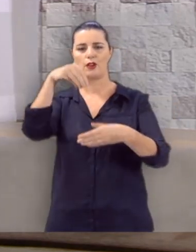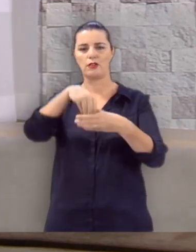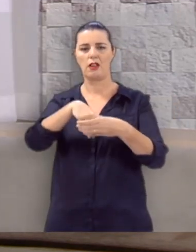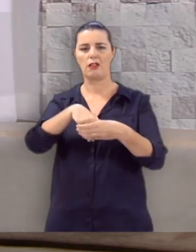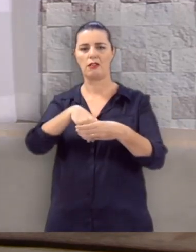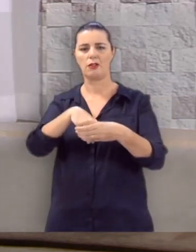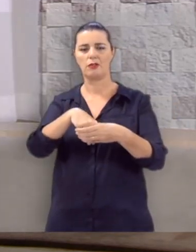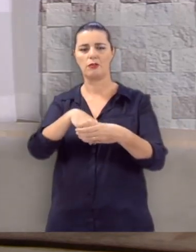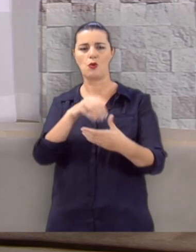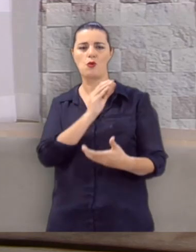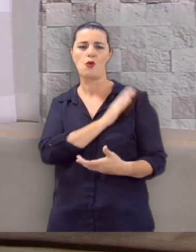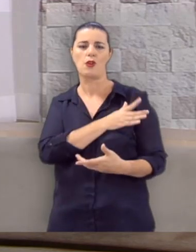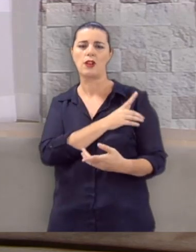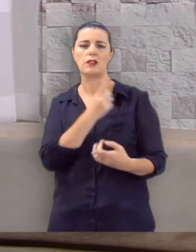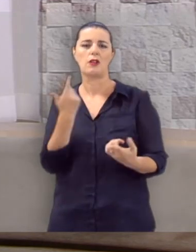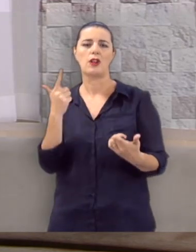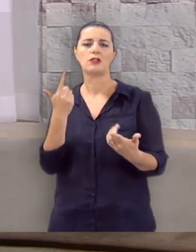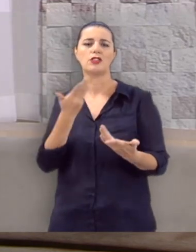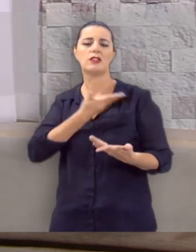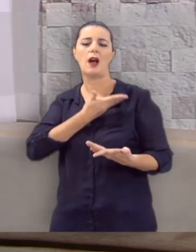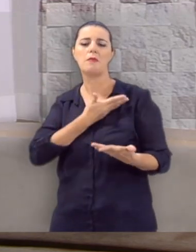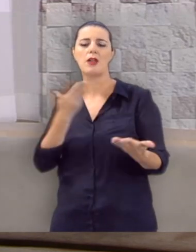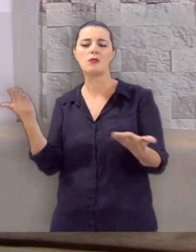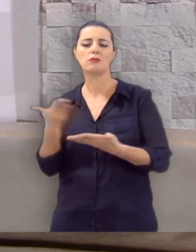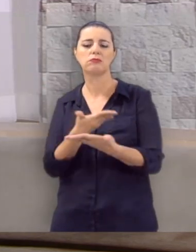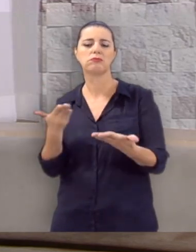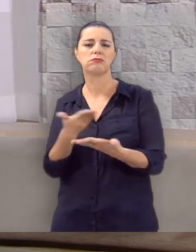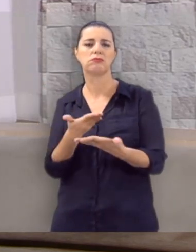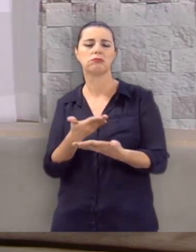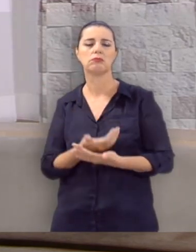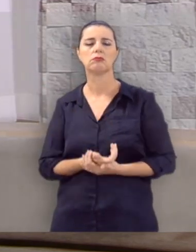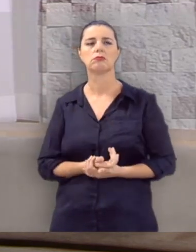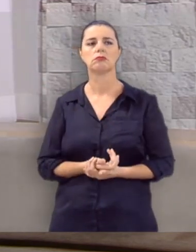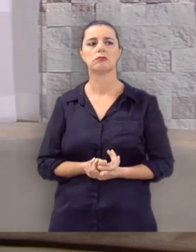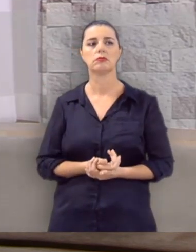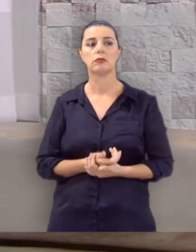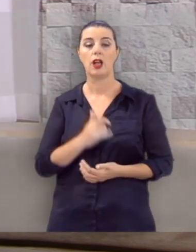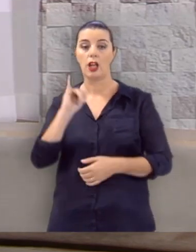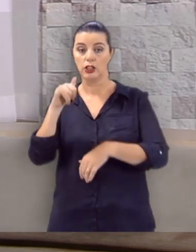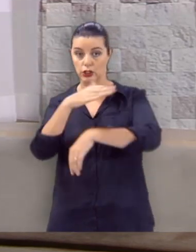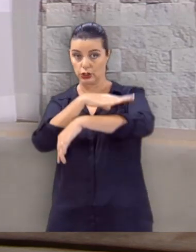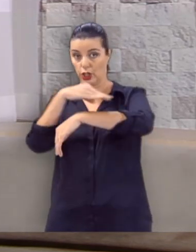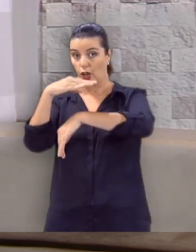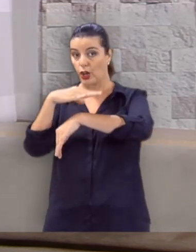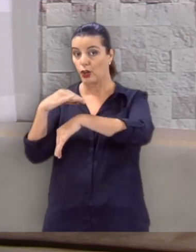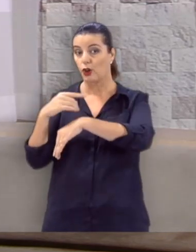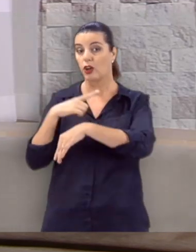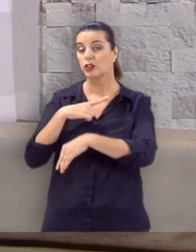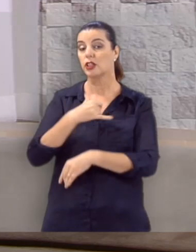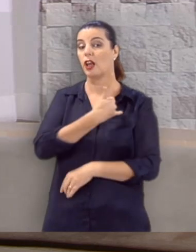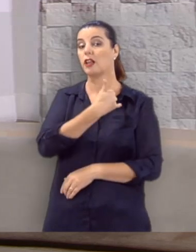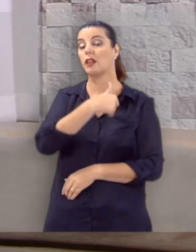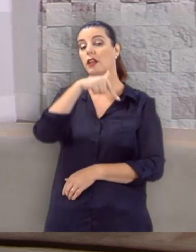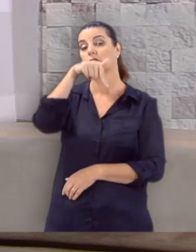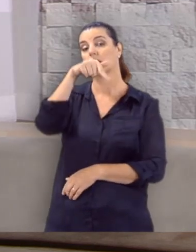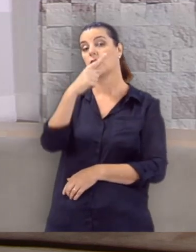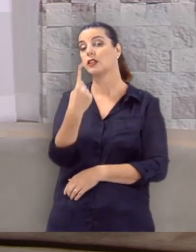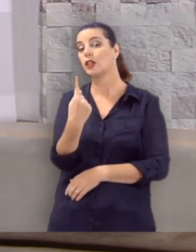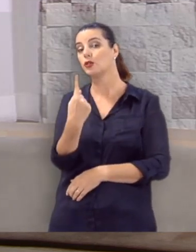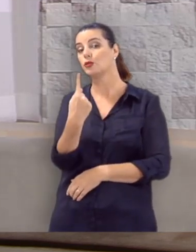coração dos filhos em vez de plantar um relacionamento de amizade e confiança entre eles. Jacó estava com